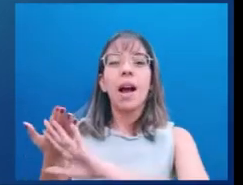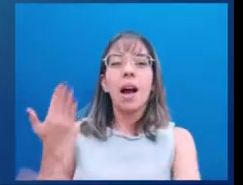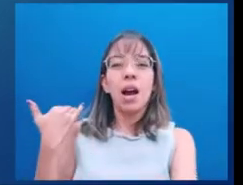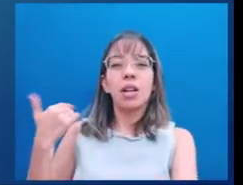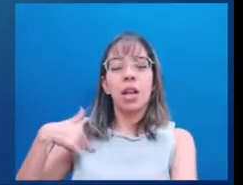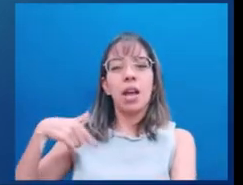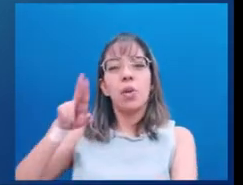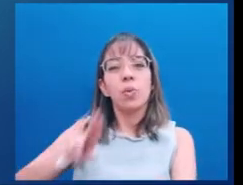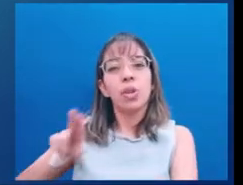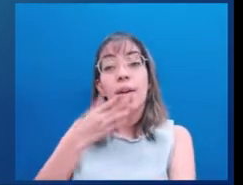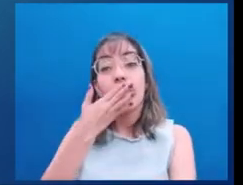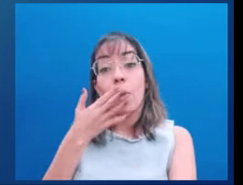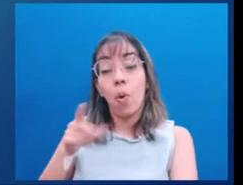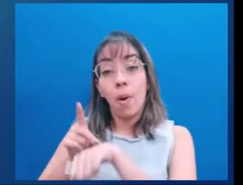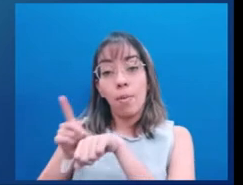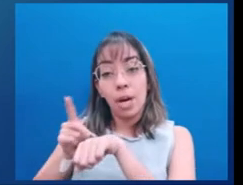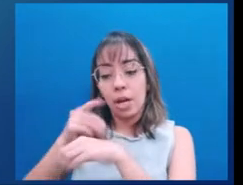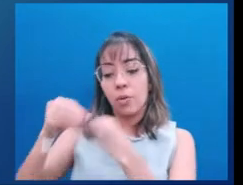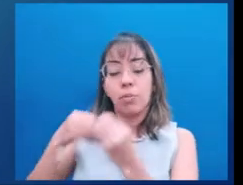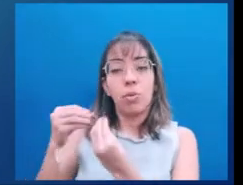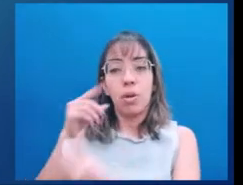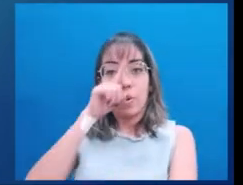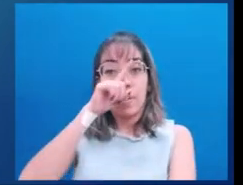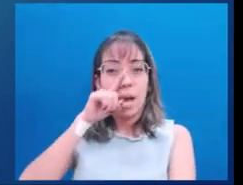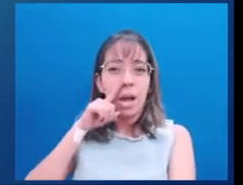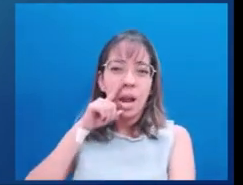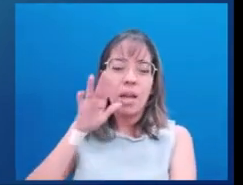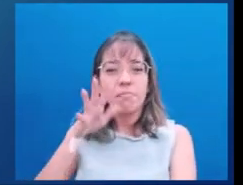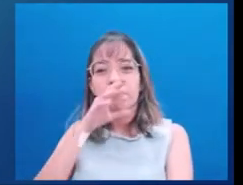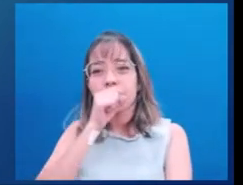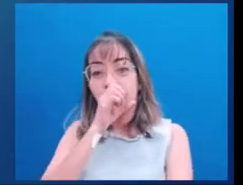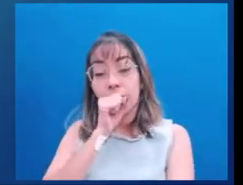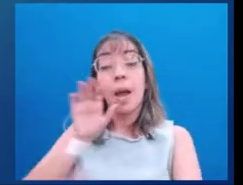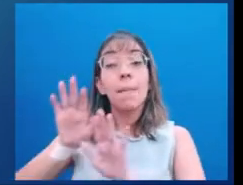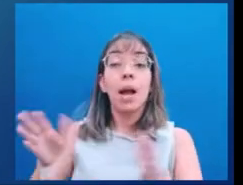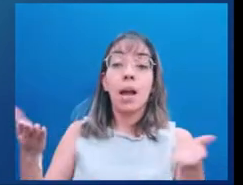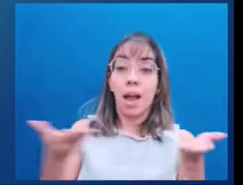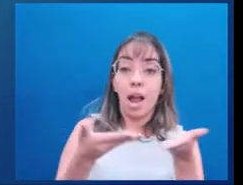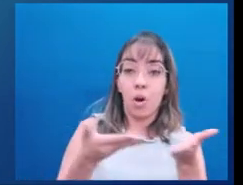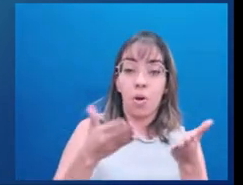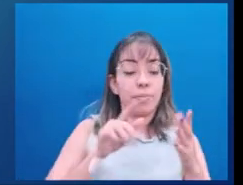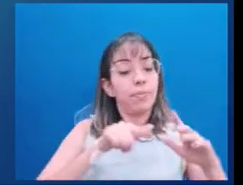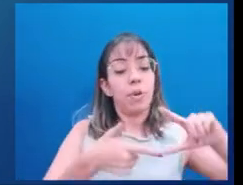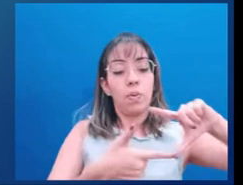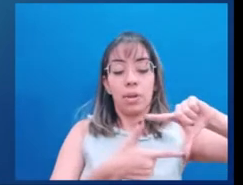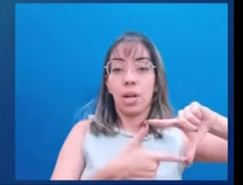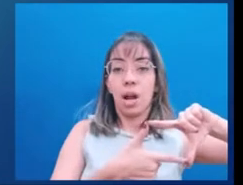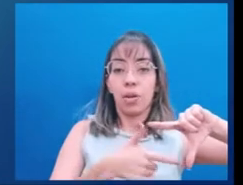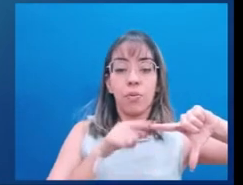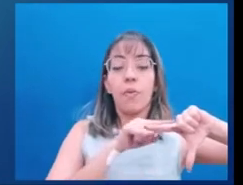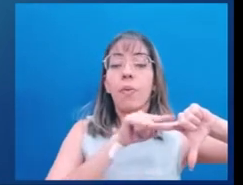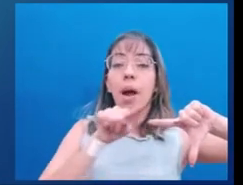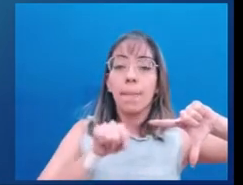eram impressos em preto e o fundo era aquele laranja amarelo, né? Aquela cor ali alaranjada. Agora, os atuais, eles